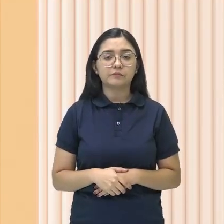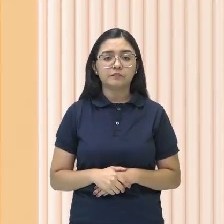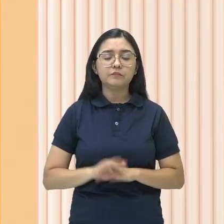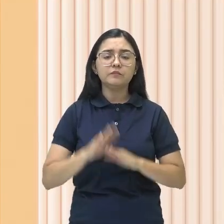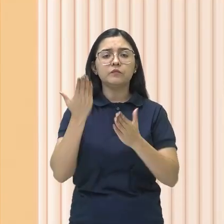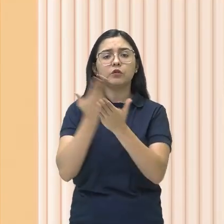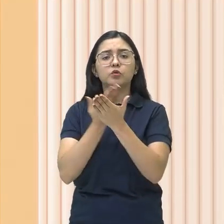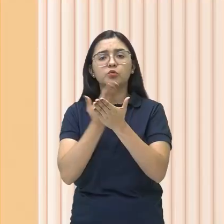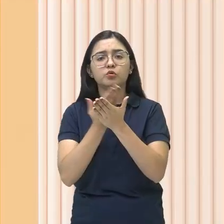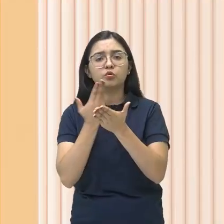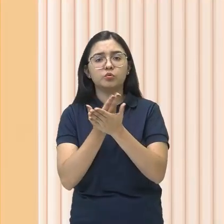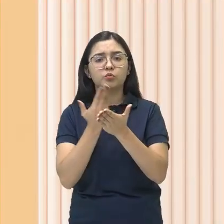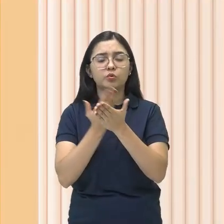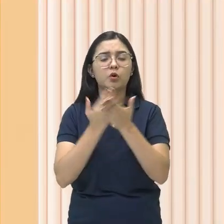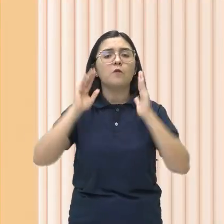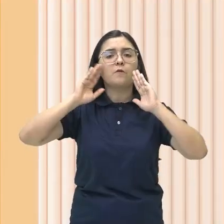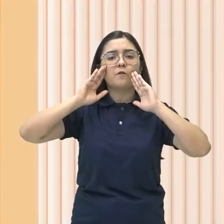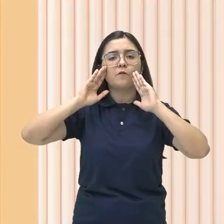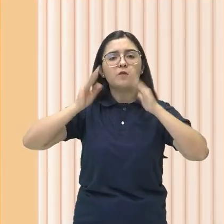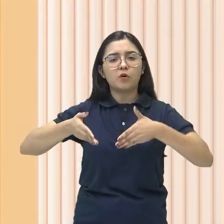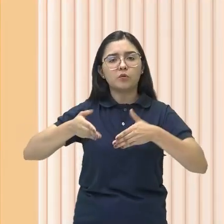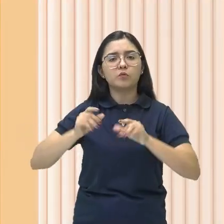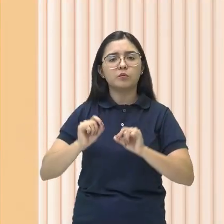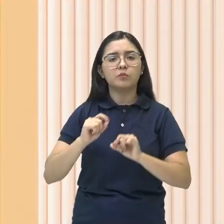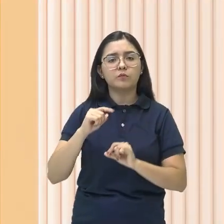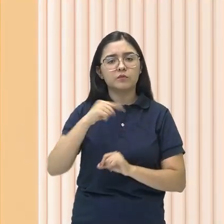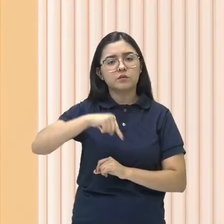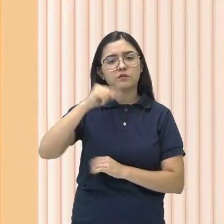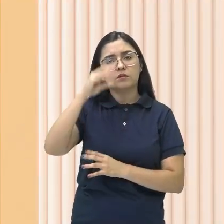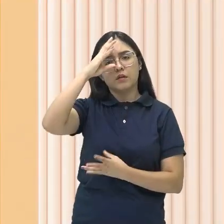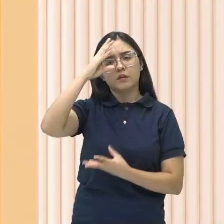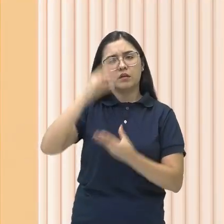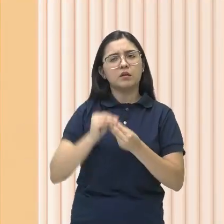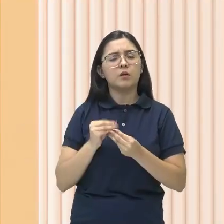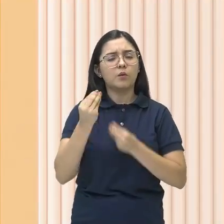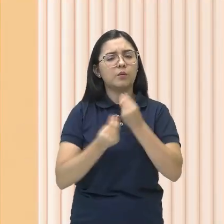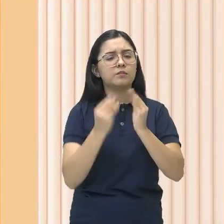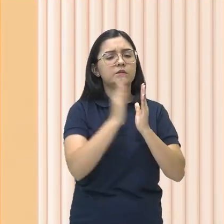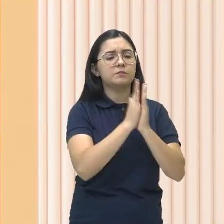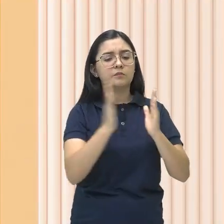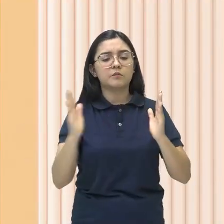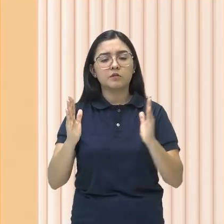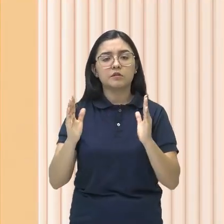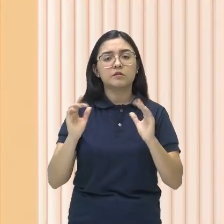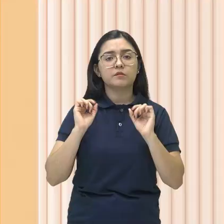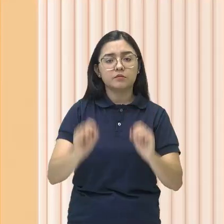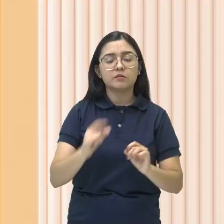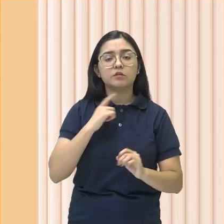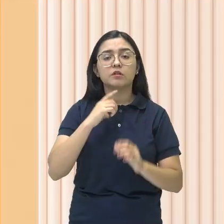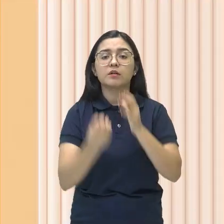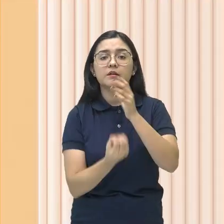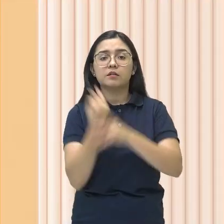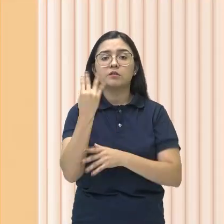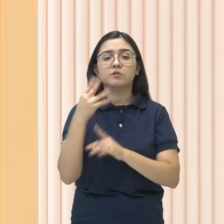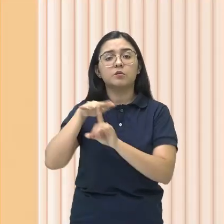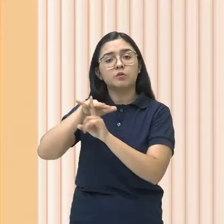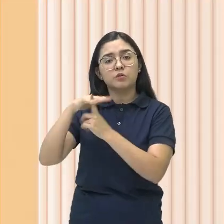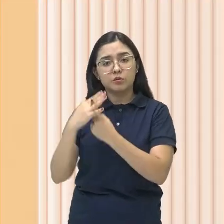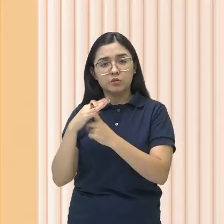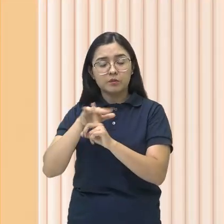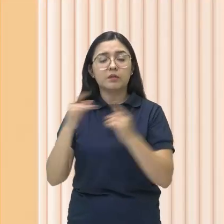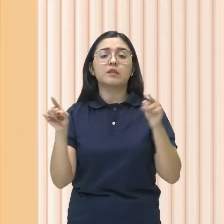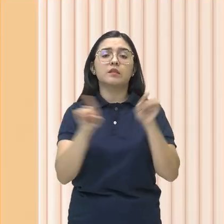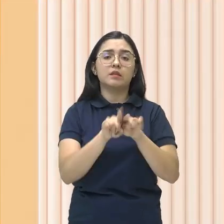um estudo, né, mais voltado para compreender todo esse processo que levou, né, ao surgimento do socialismo